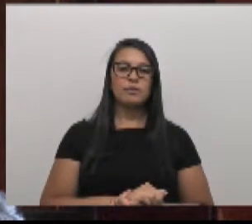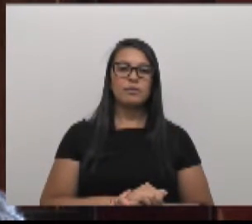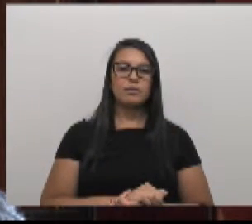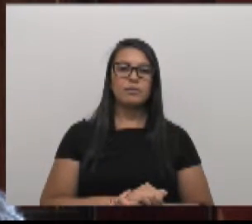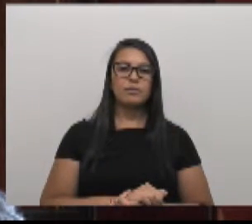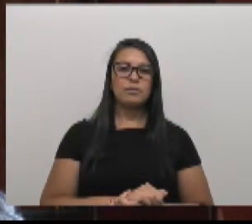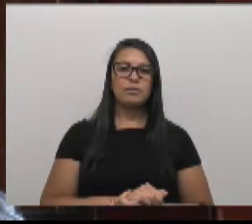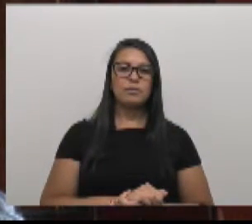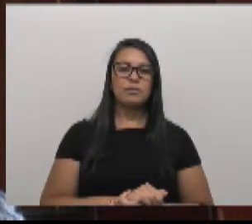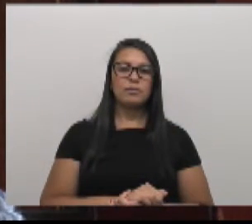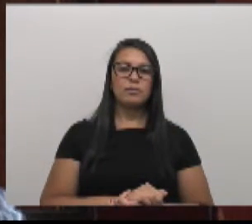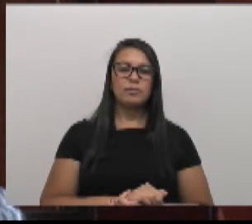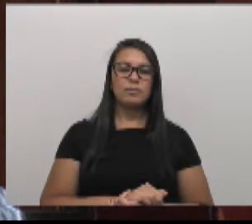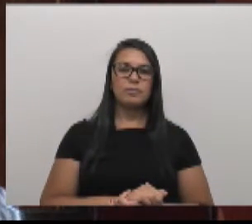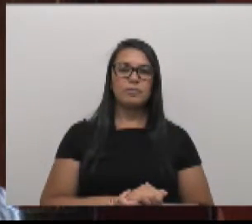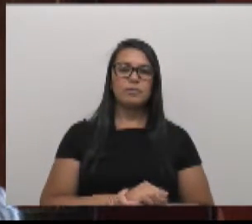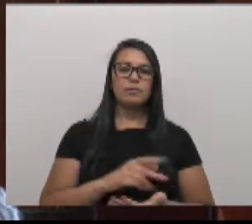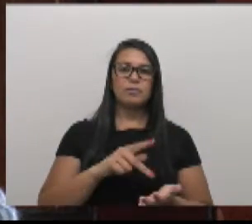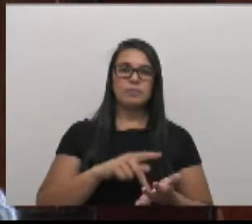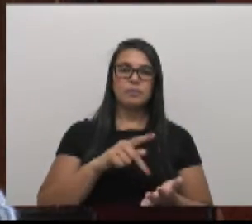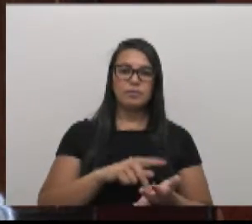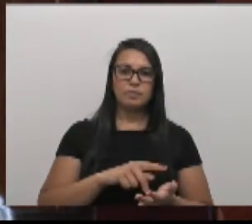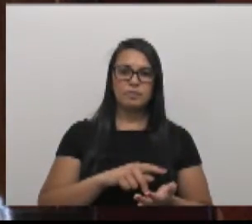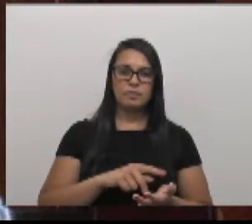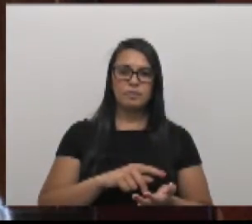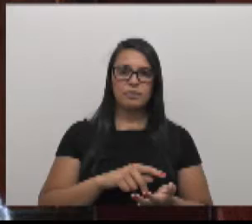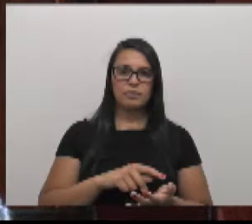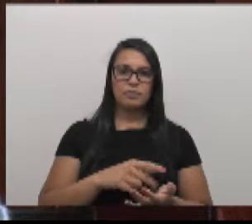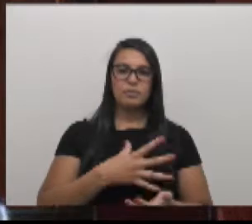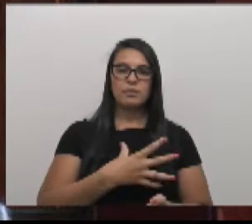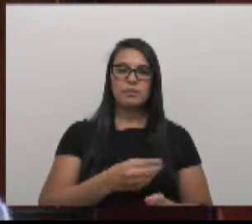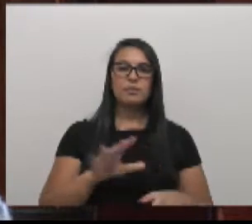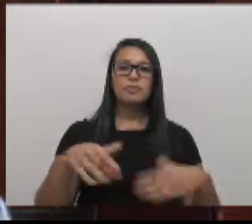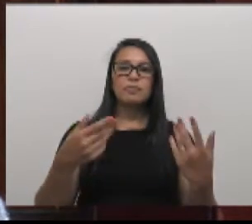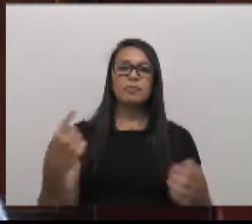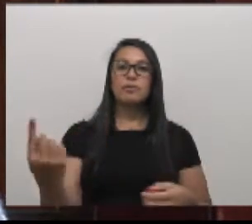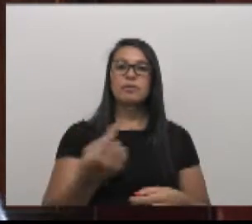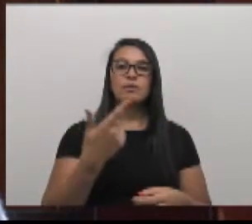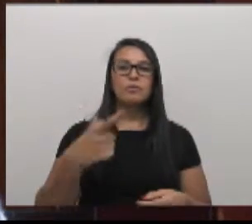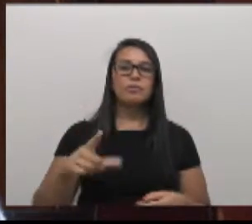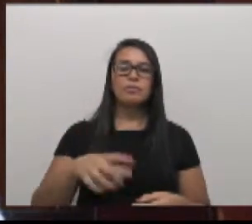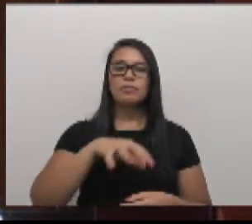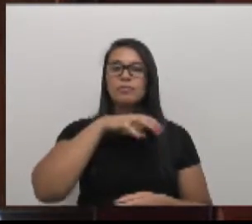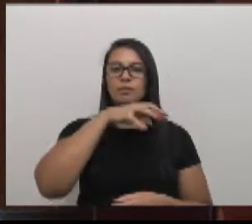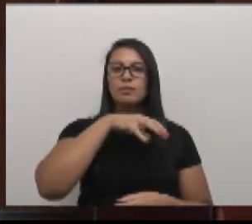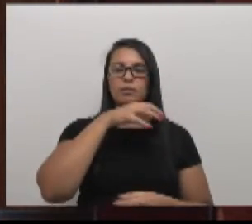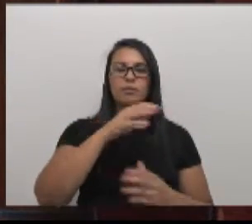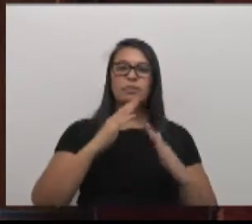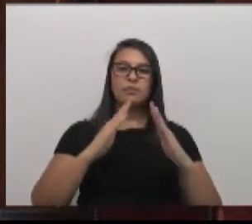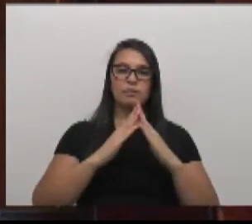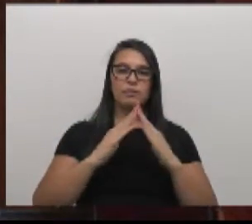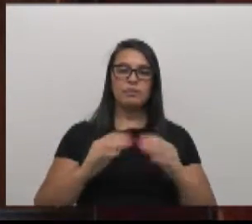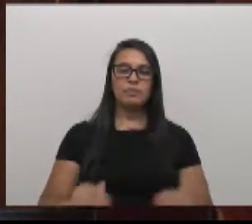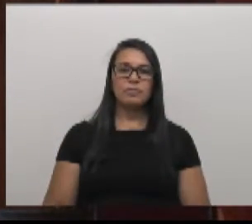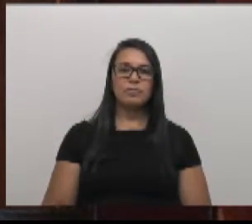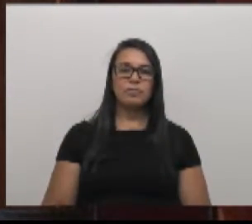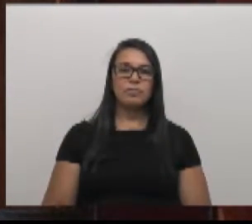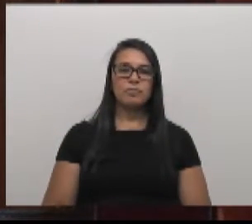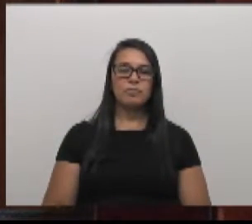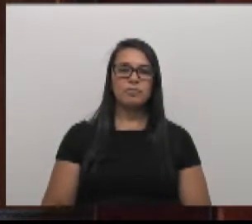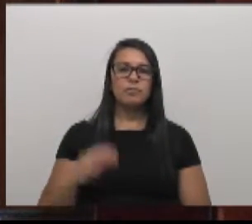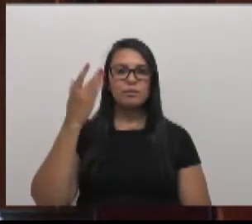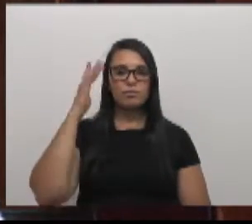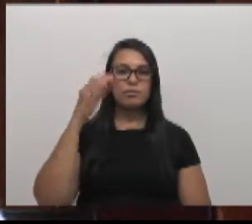filhos. Quem é de nós que não tem um animal em casa? Acho que 99